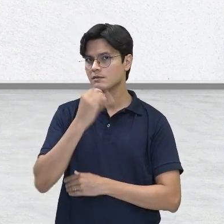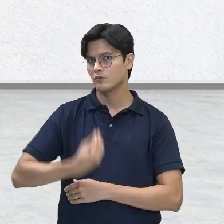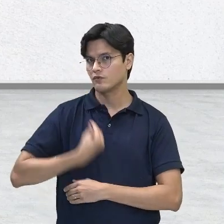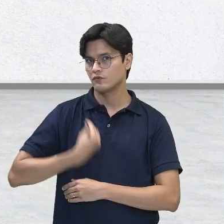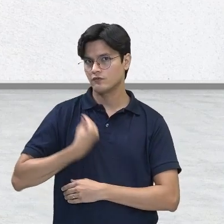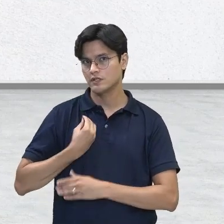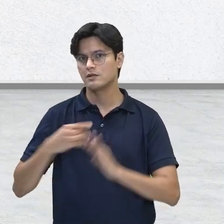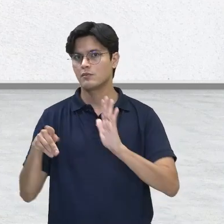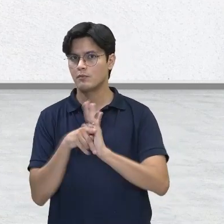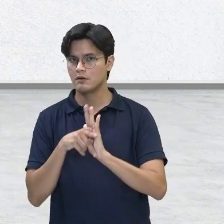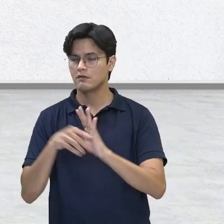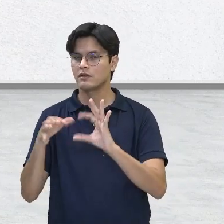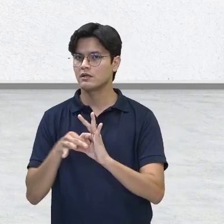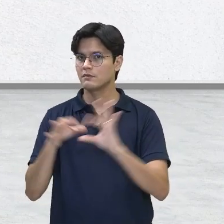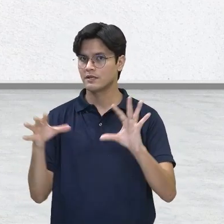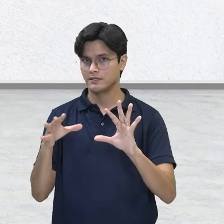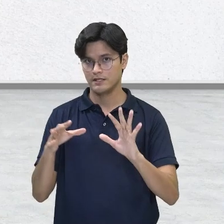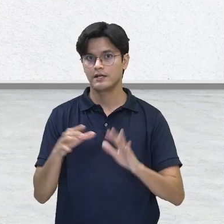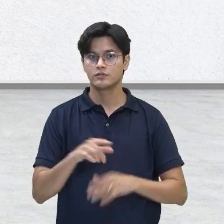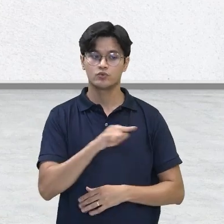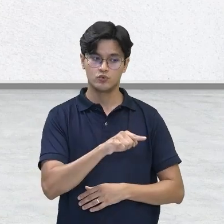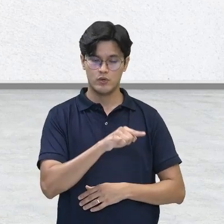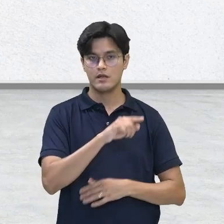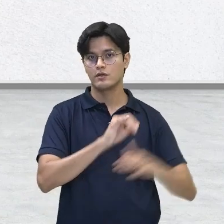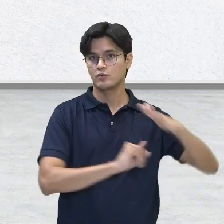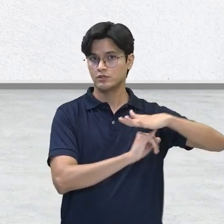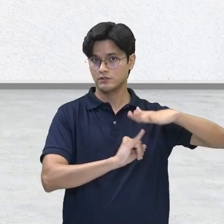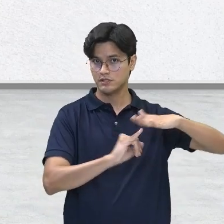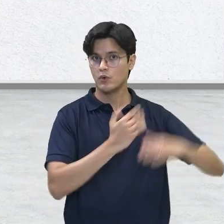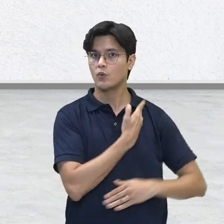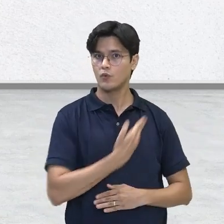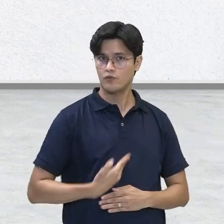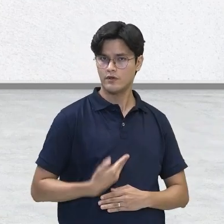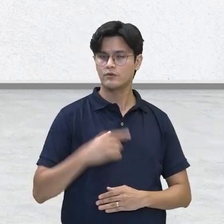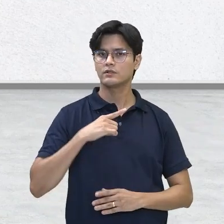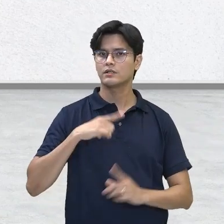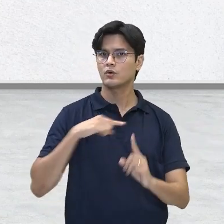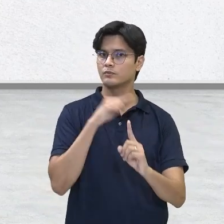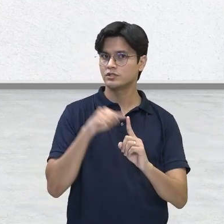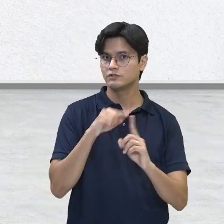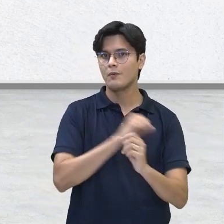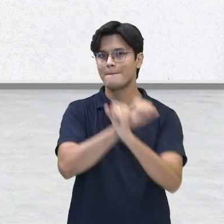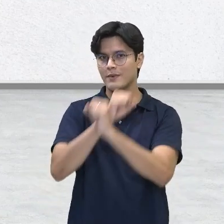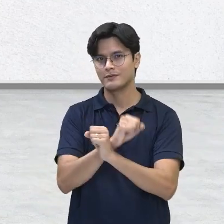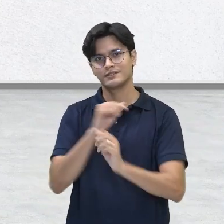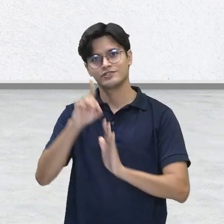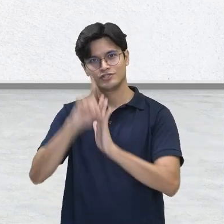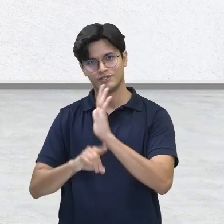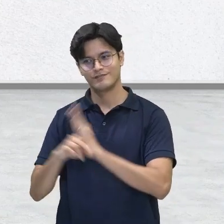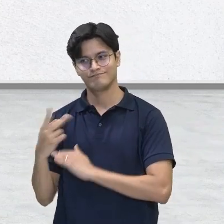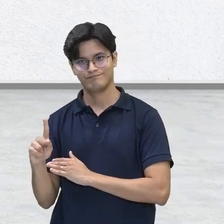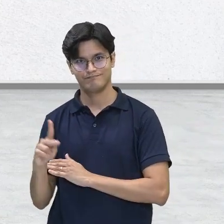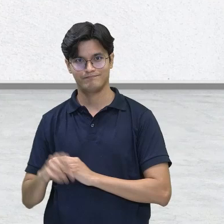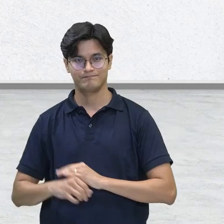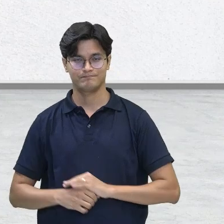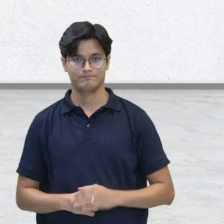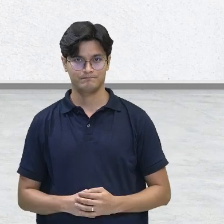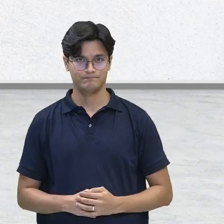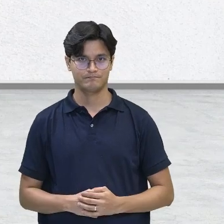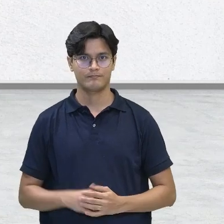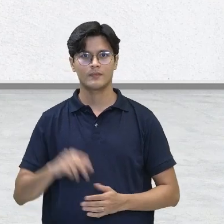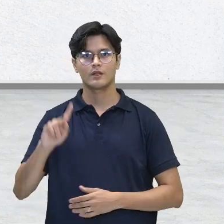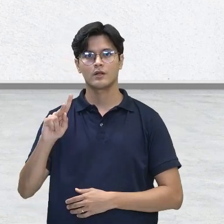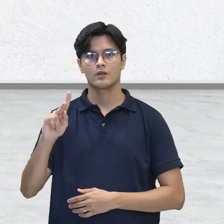para proteger esses direitos, né? Vejam lá. E o Rousseau? O que diz o Rousseau? O Rousseau diz o